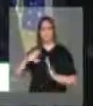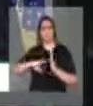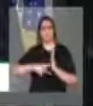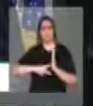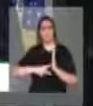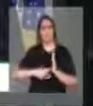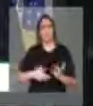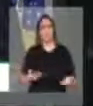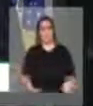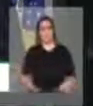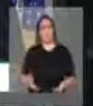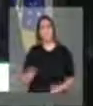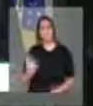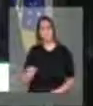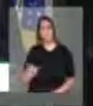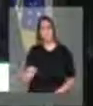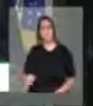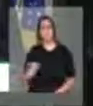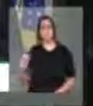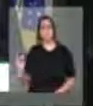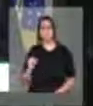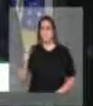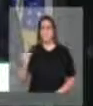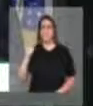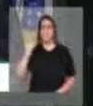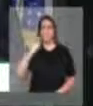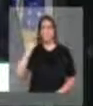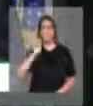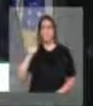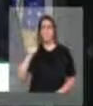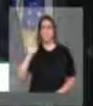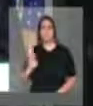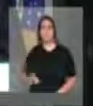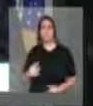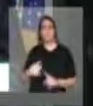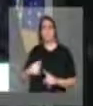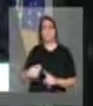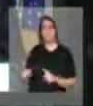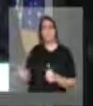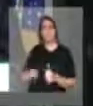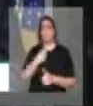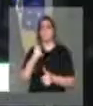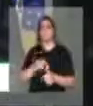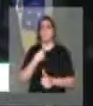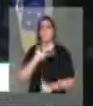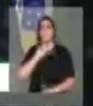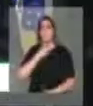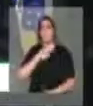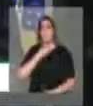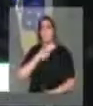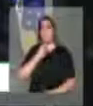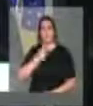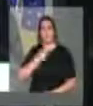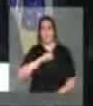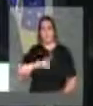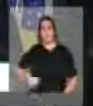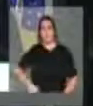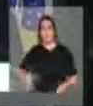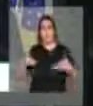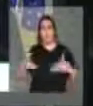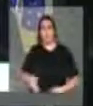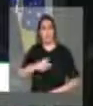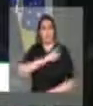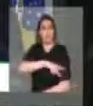sindical, portanto, ele é um homem que faz parte da nossa história, porque é o primeiro piauiense proletário que assumiu o governo do